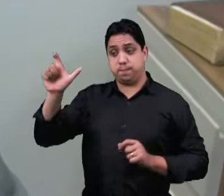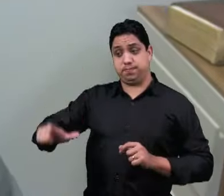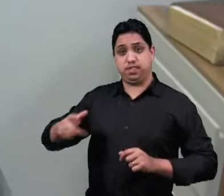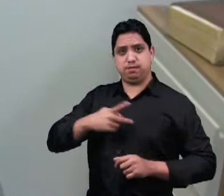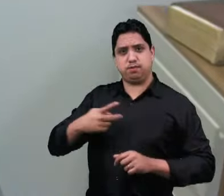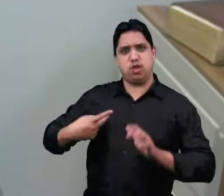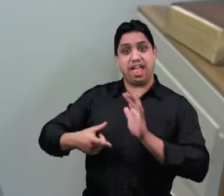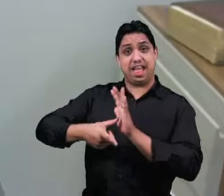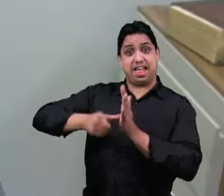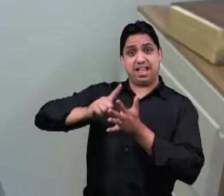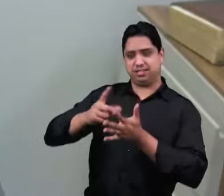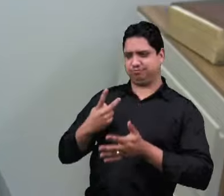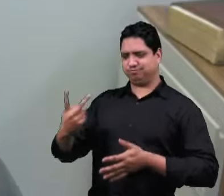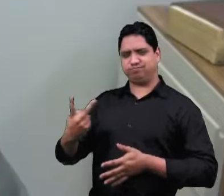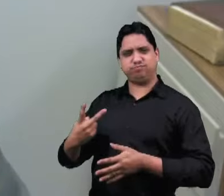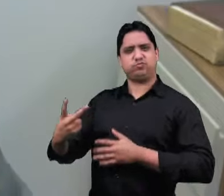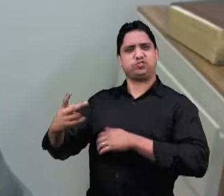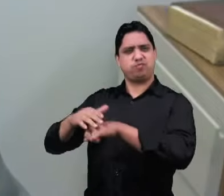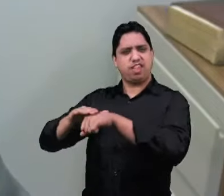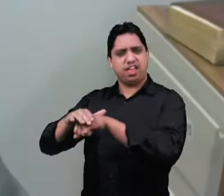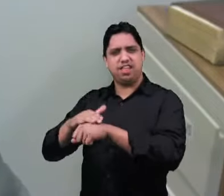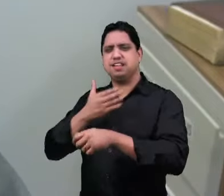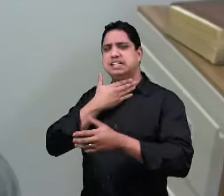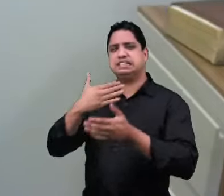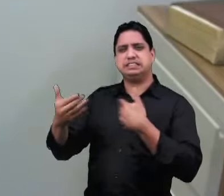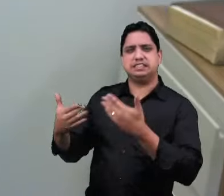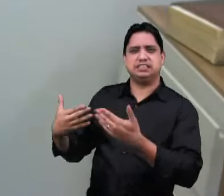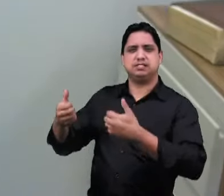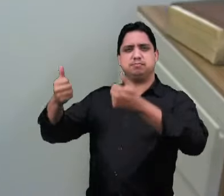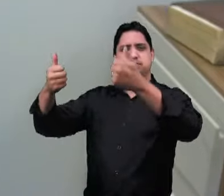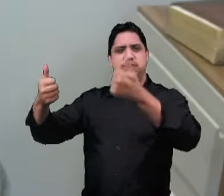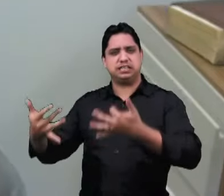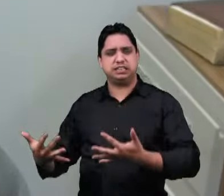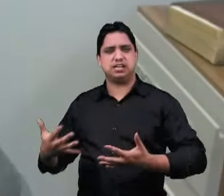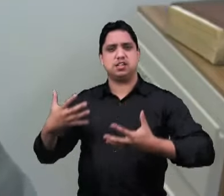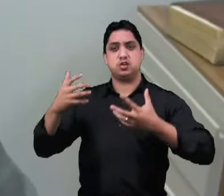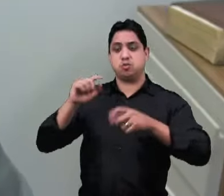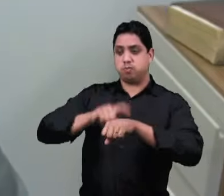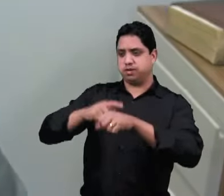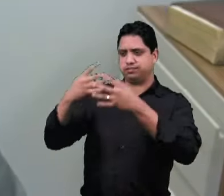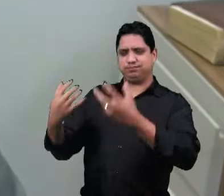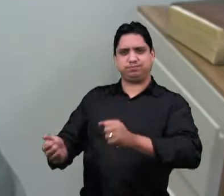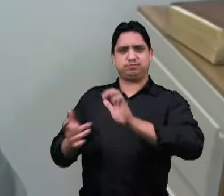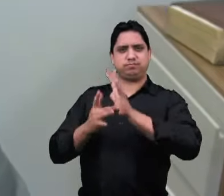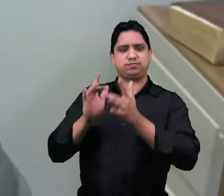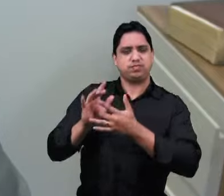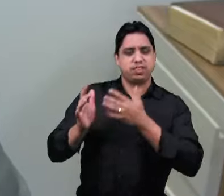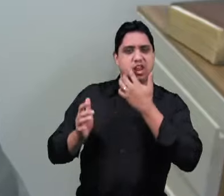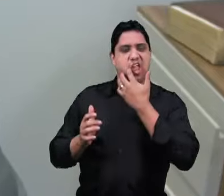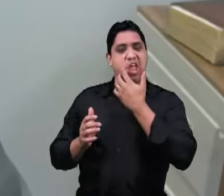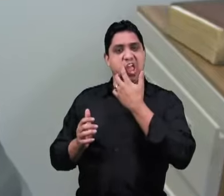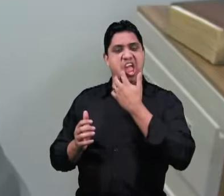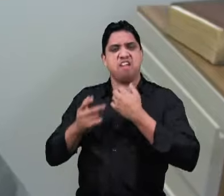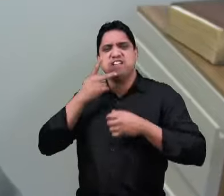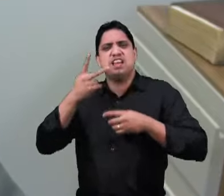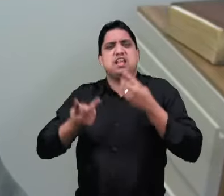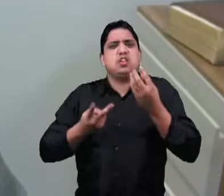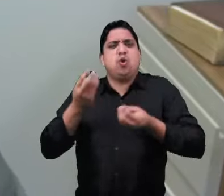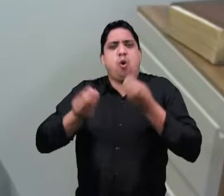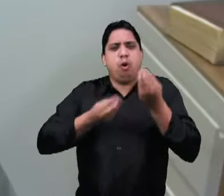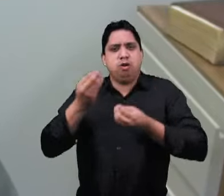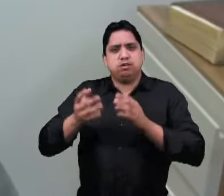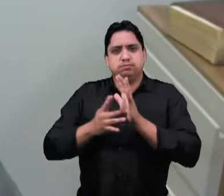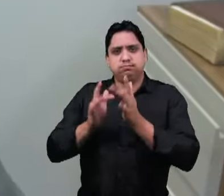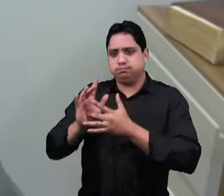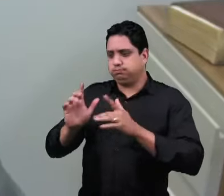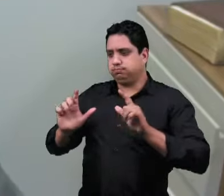conversa antes conosco, falando da sua conversão, contando como o Senhor Jesus operou na